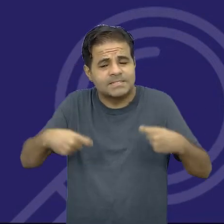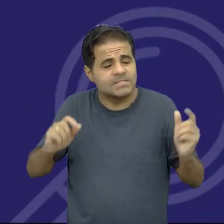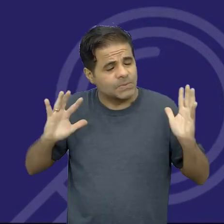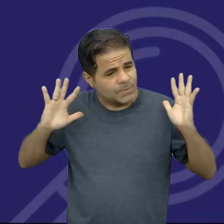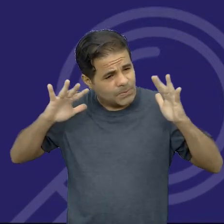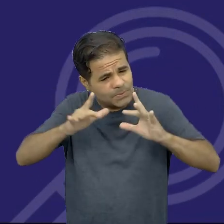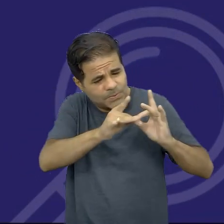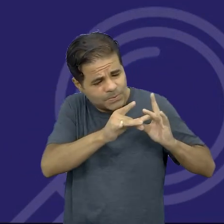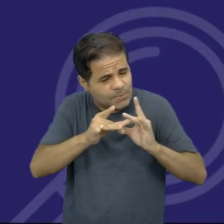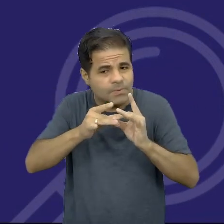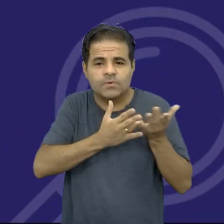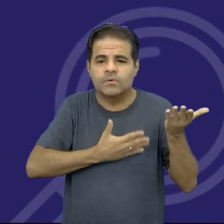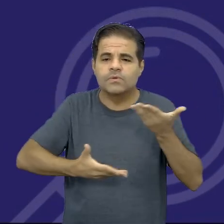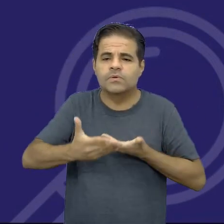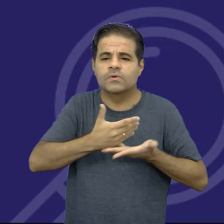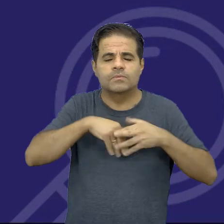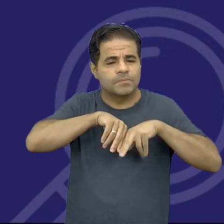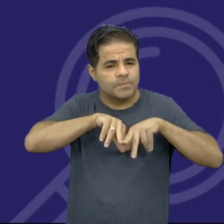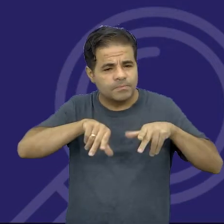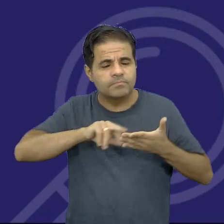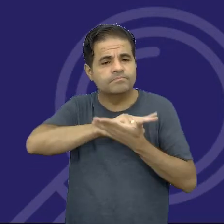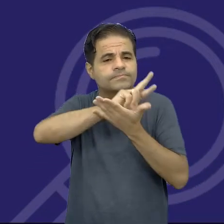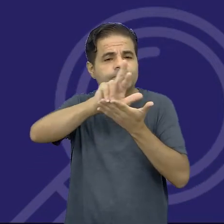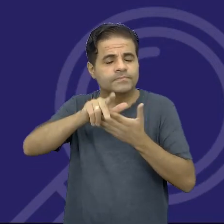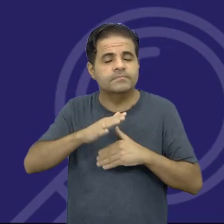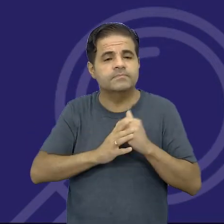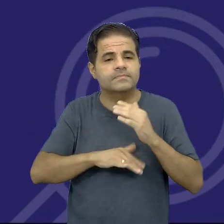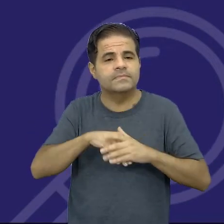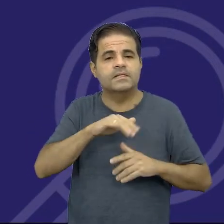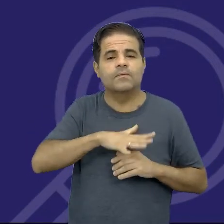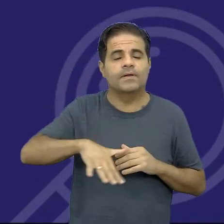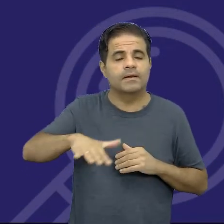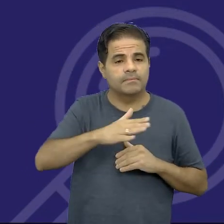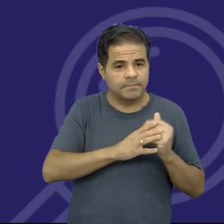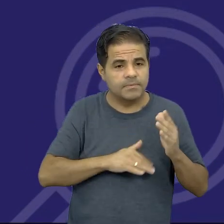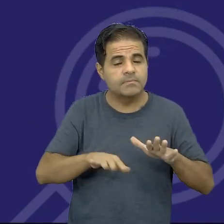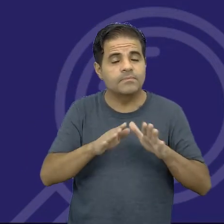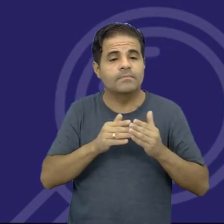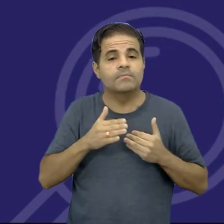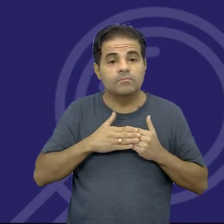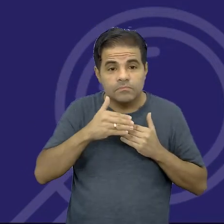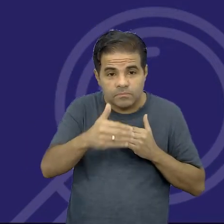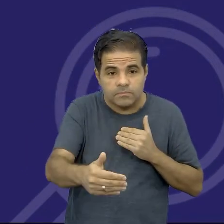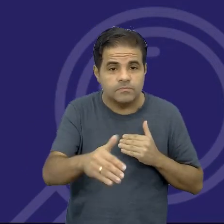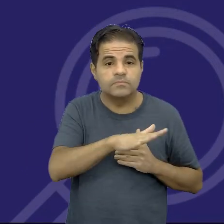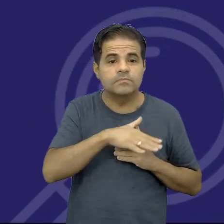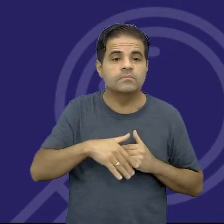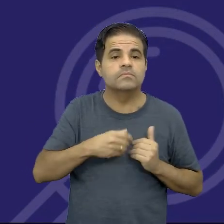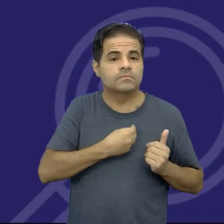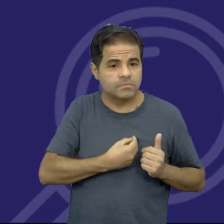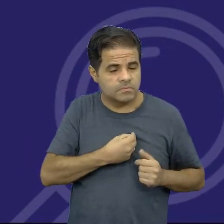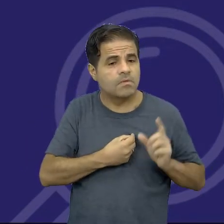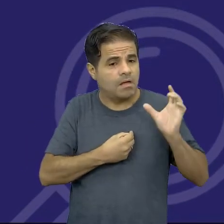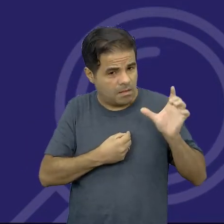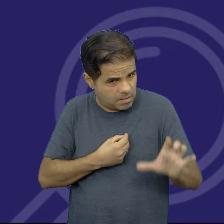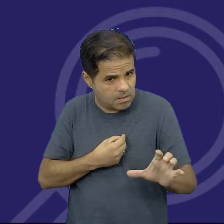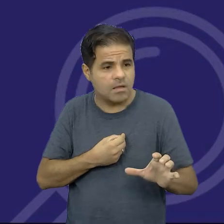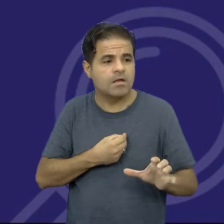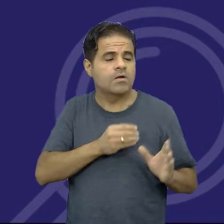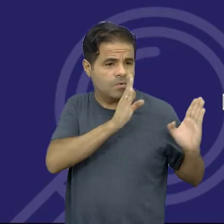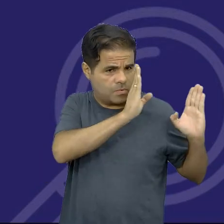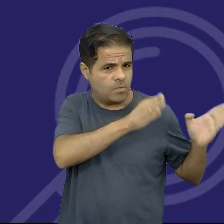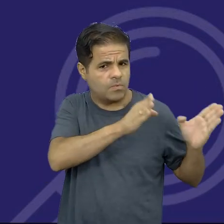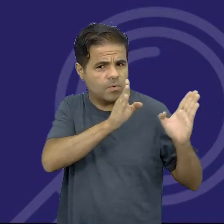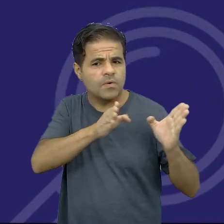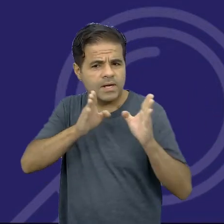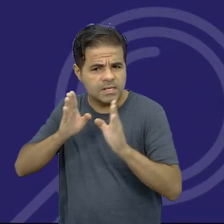reunir e relacionar diferentes características dos seres vivos, né, e até onde eles vivem, para que eles possam organizar